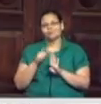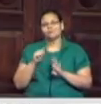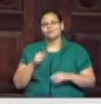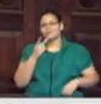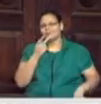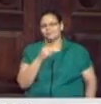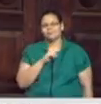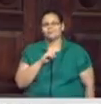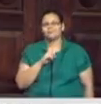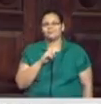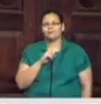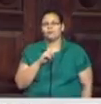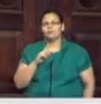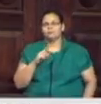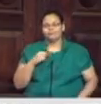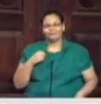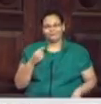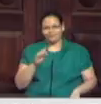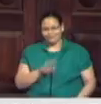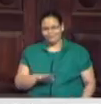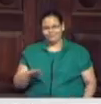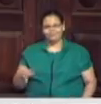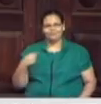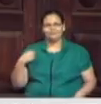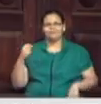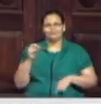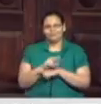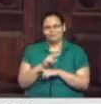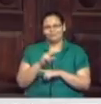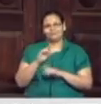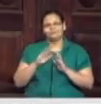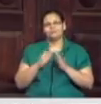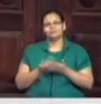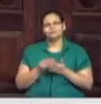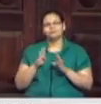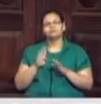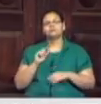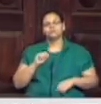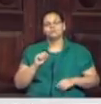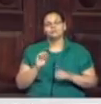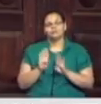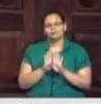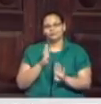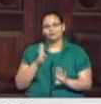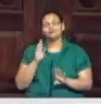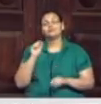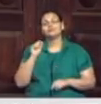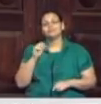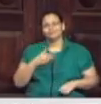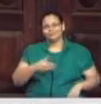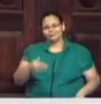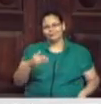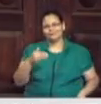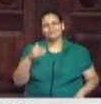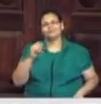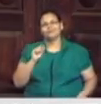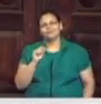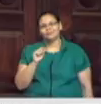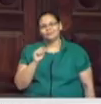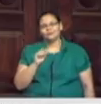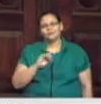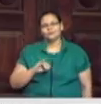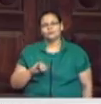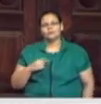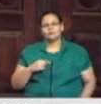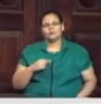de uma escola para uma criança, nós com certeza estamos aí abrindo oportunidade de estarmos lotando aí o